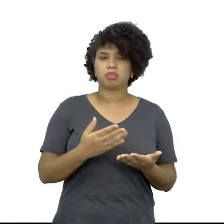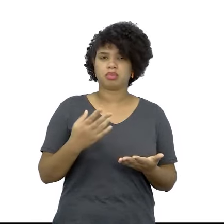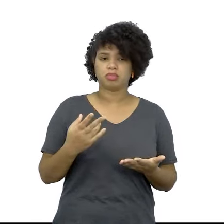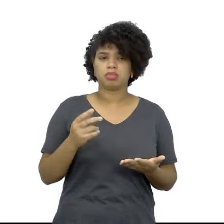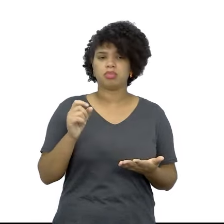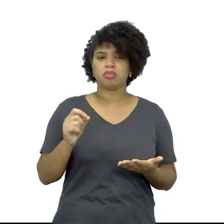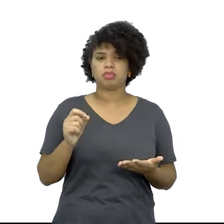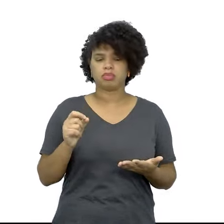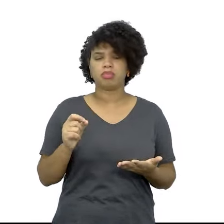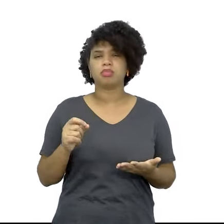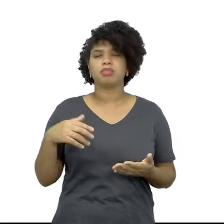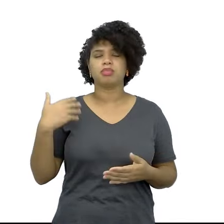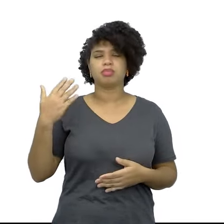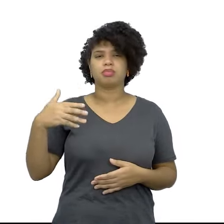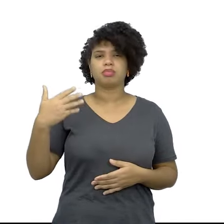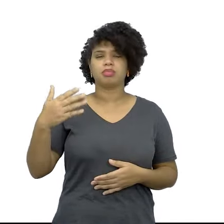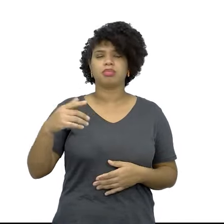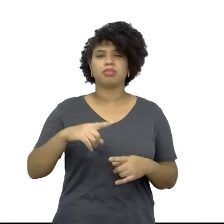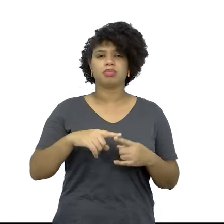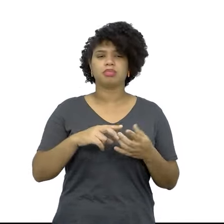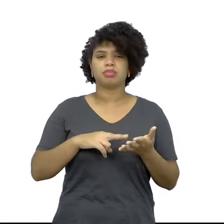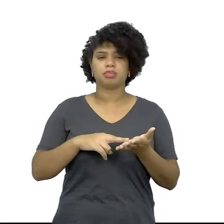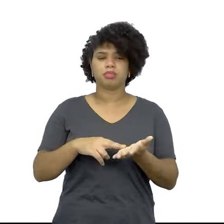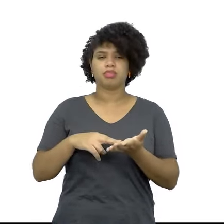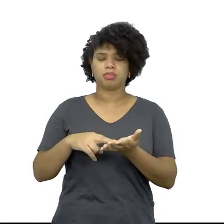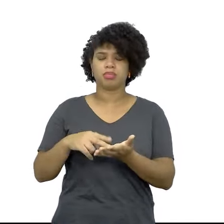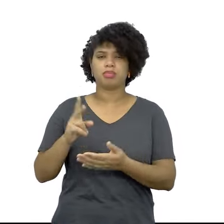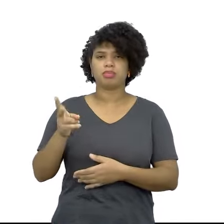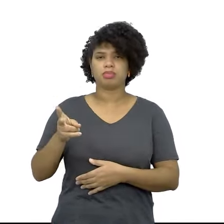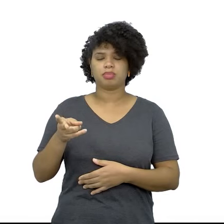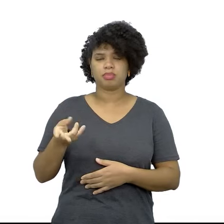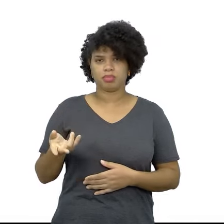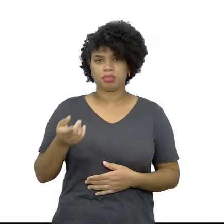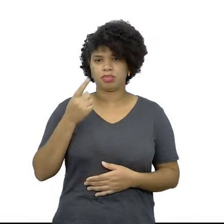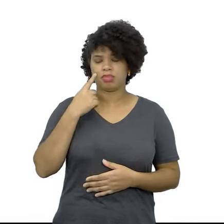ficam. Todas essas aulas,